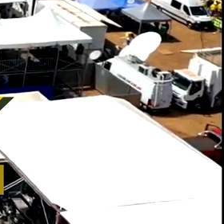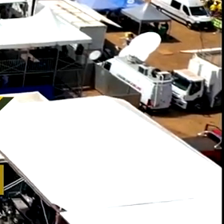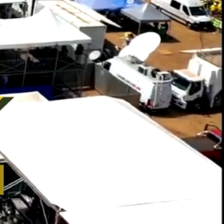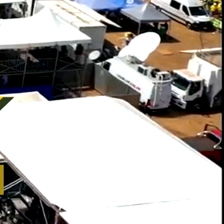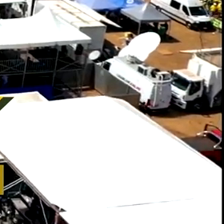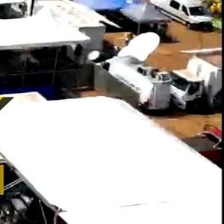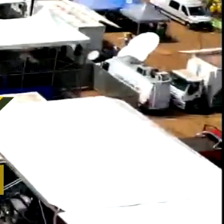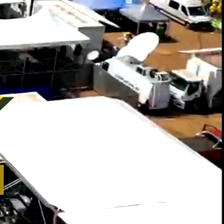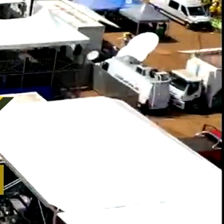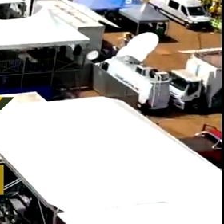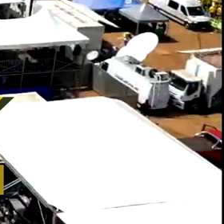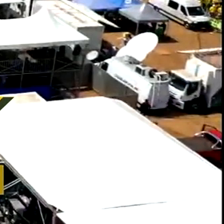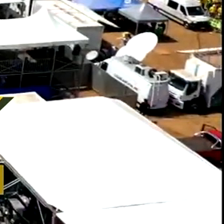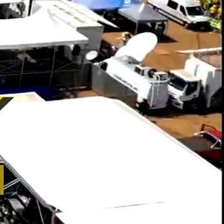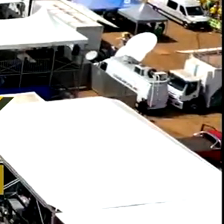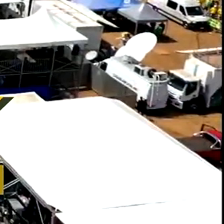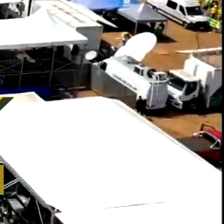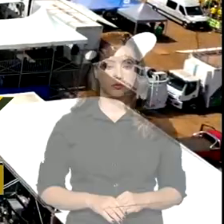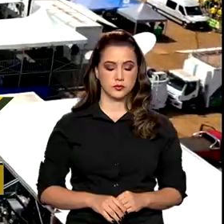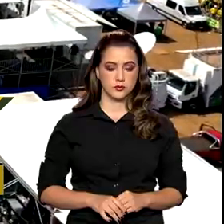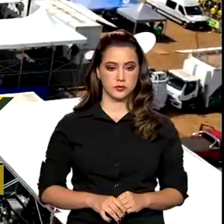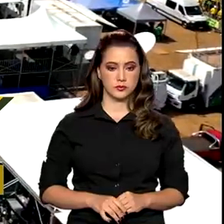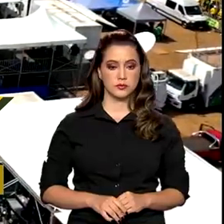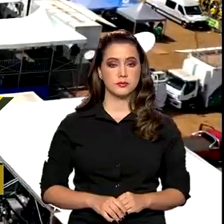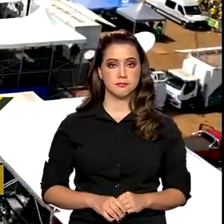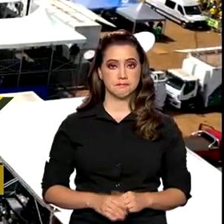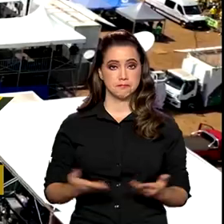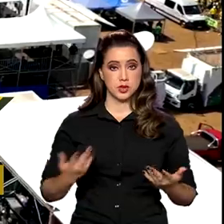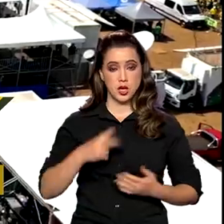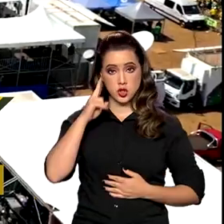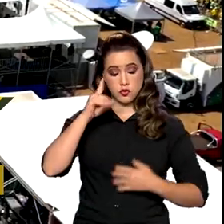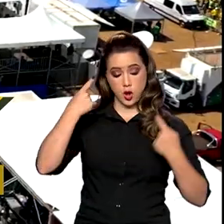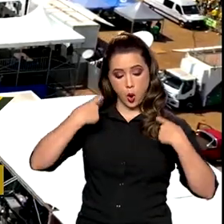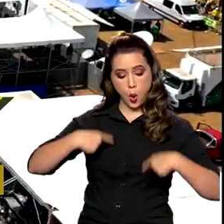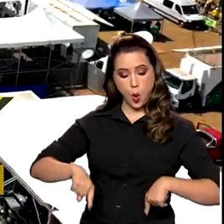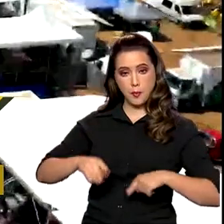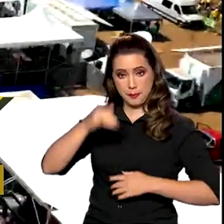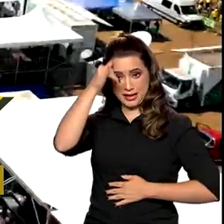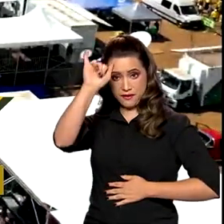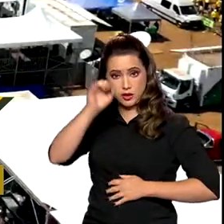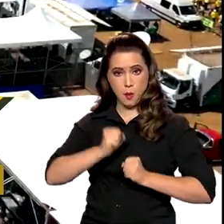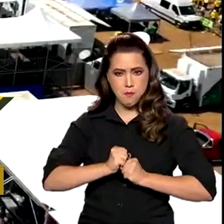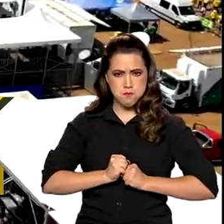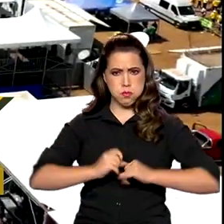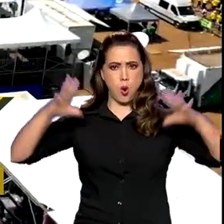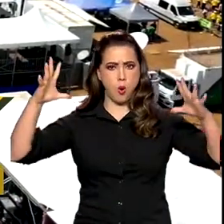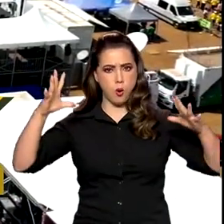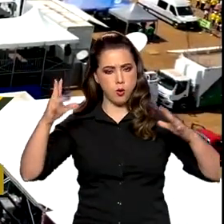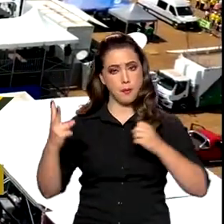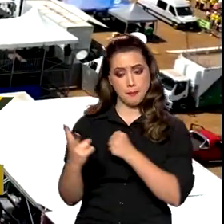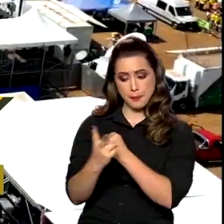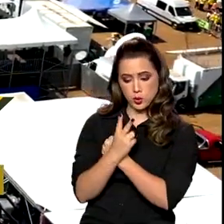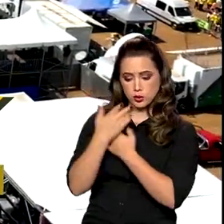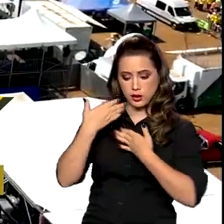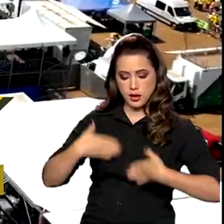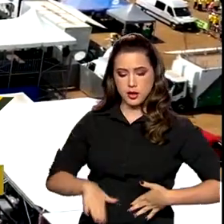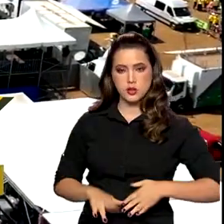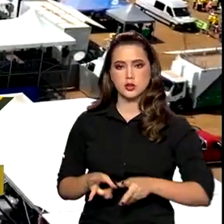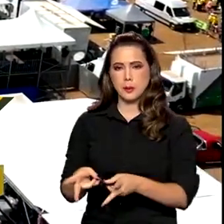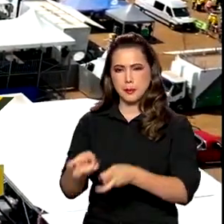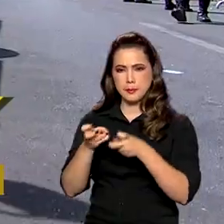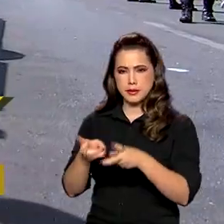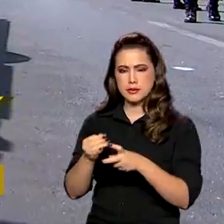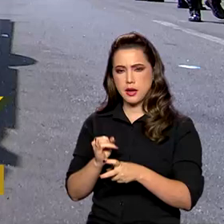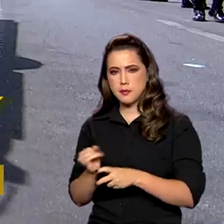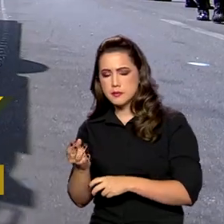viatura, traje antibomba, EOD-10, único no Brasil, detectores de metal utilizados em operações de